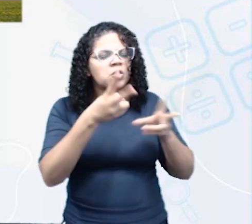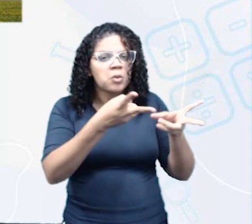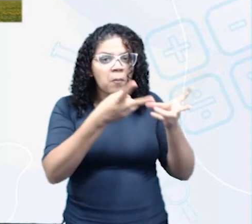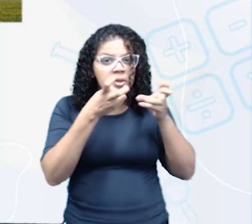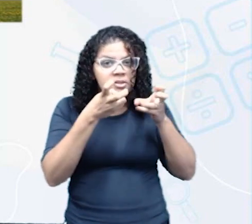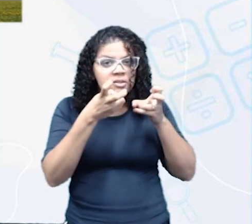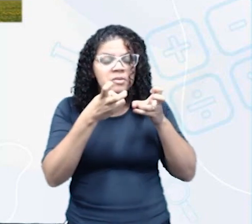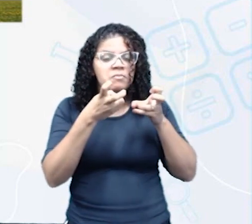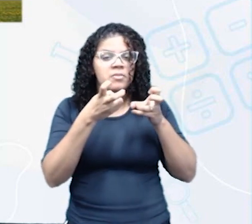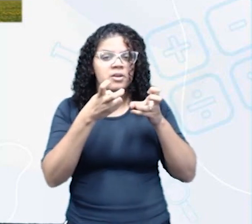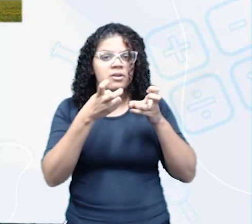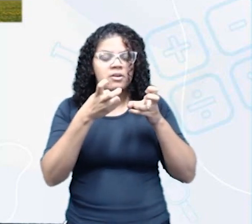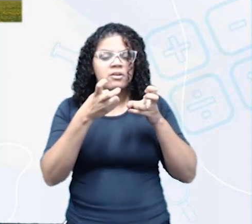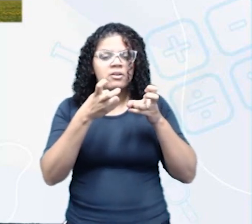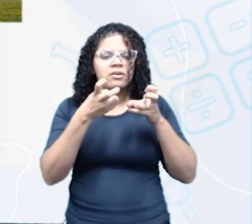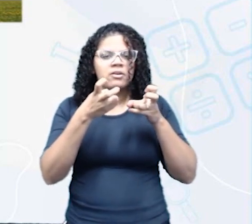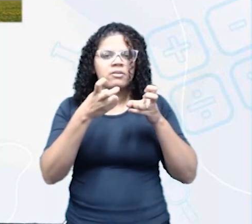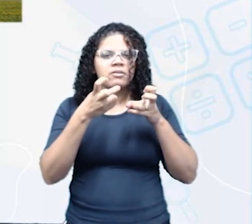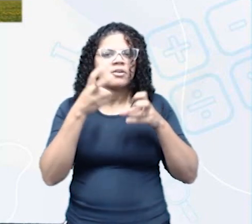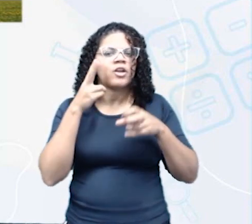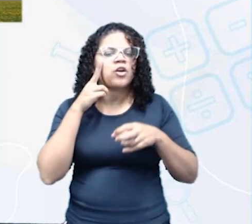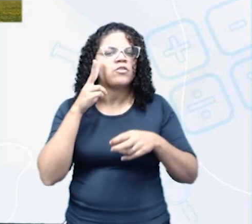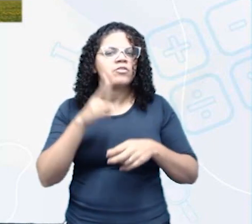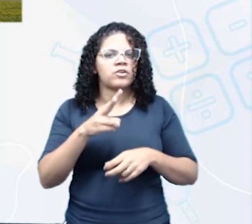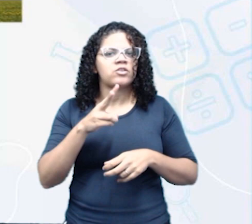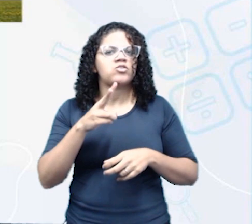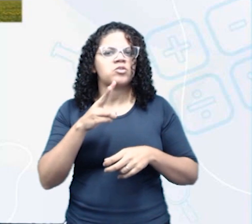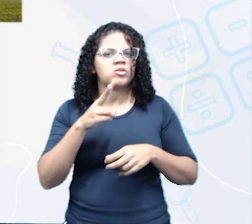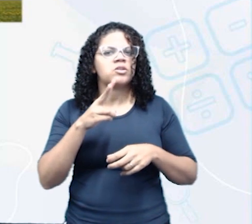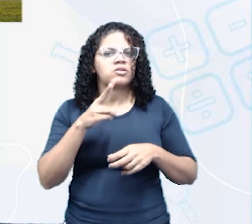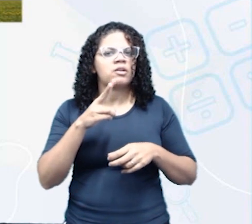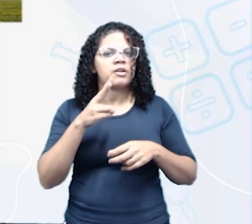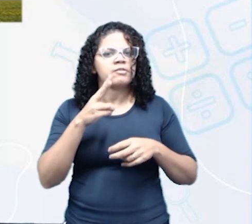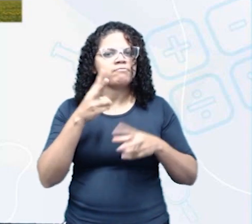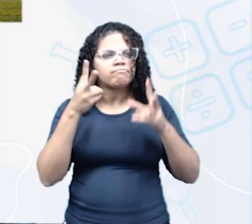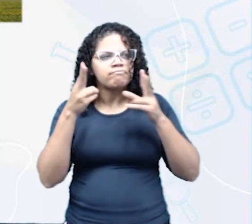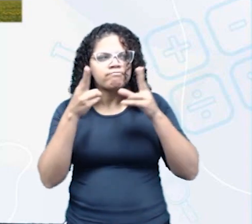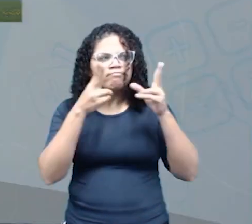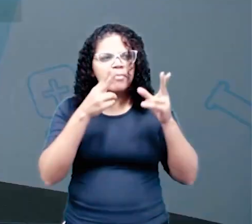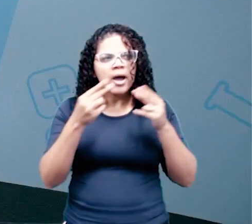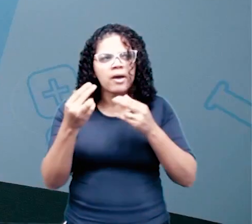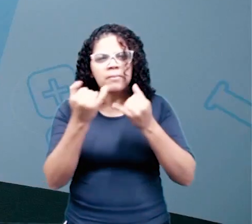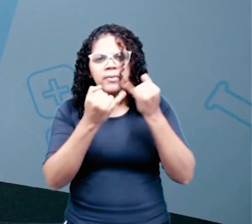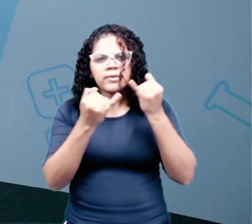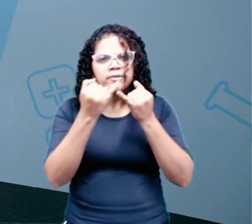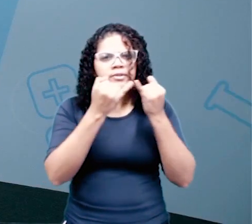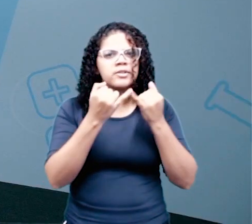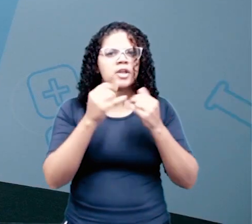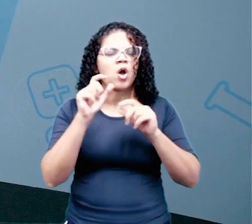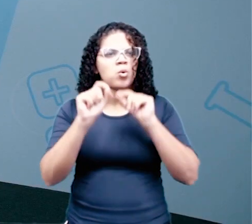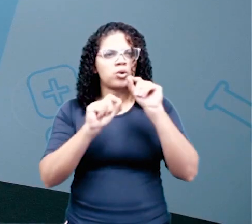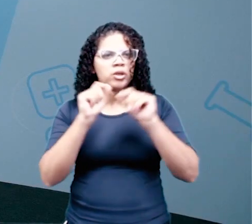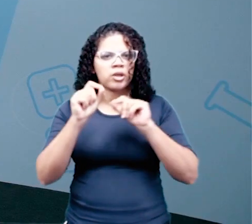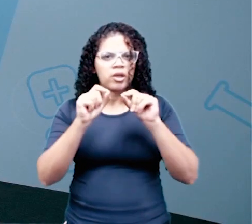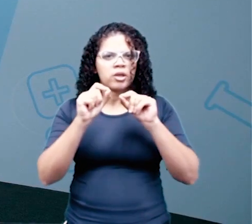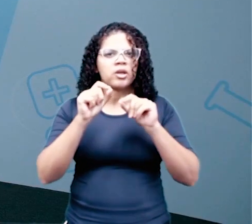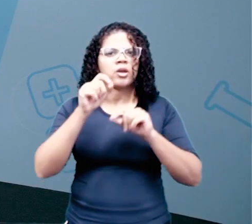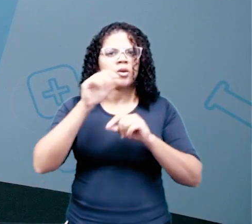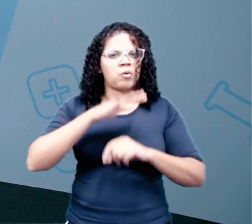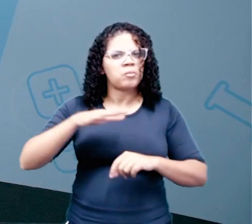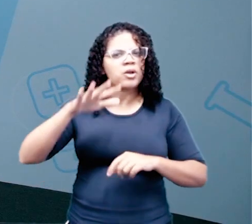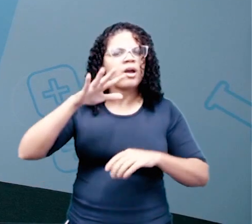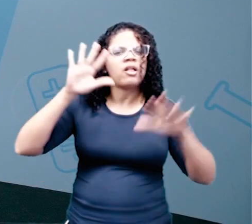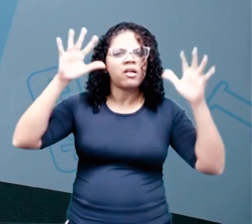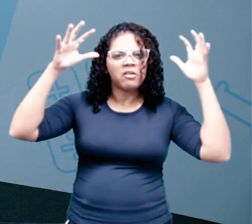direitinho, eu vou ver que tem uma coisa em comum. É aquele dia frio, chuvoso, né? Onde a